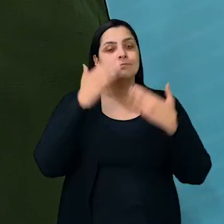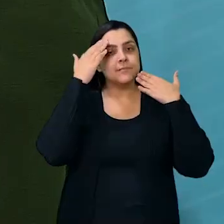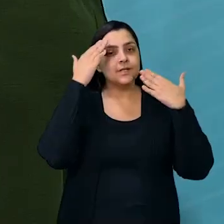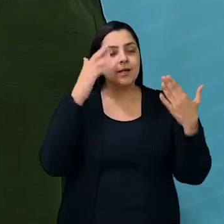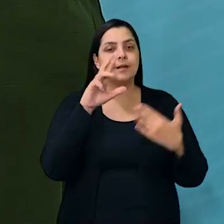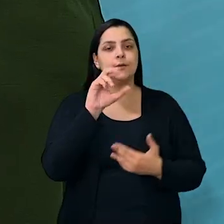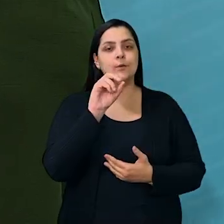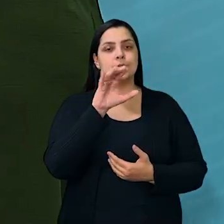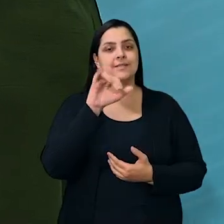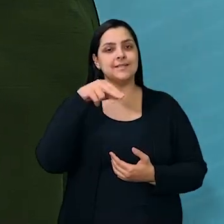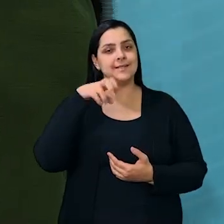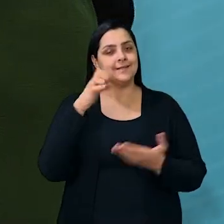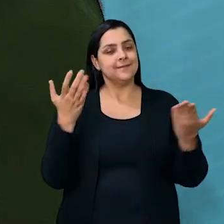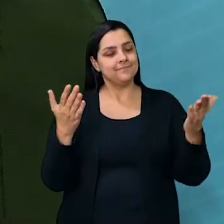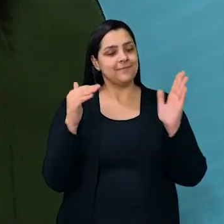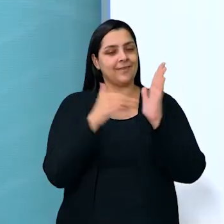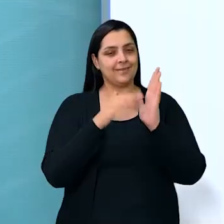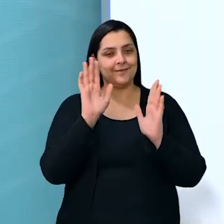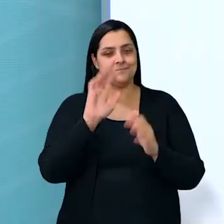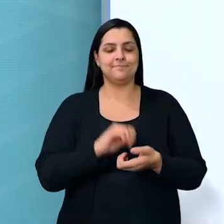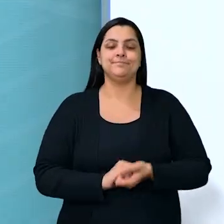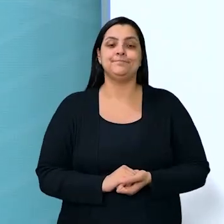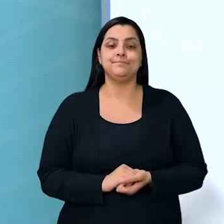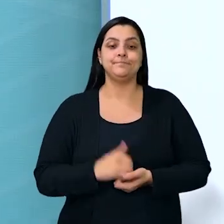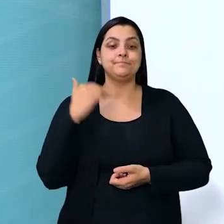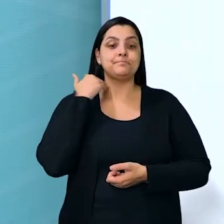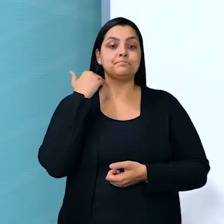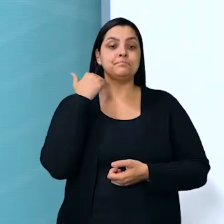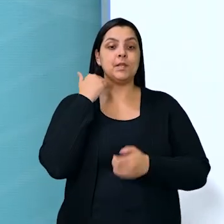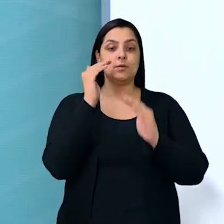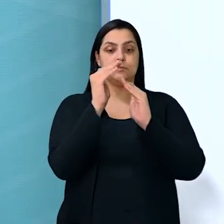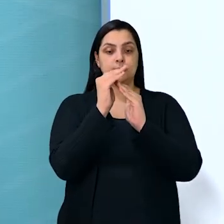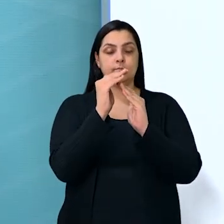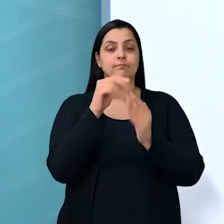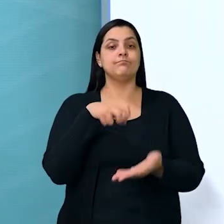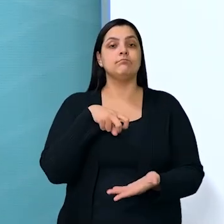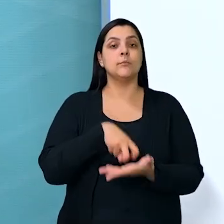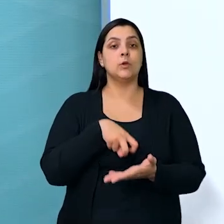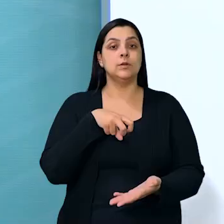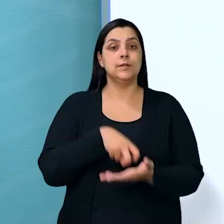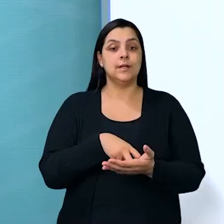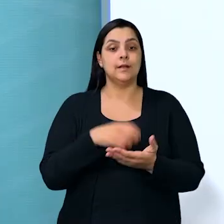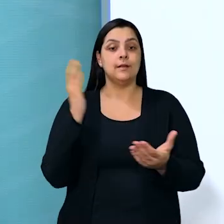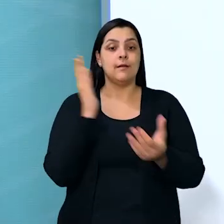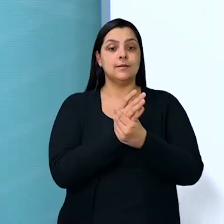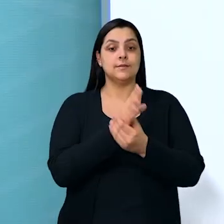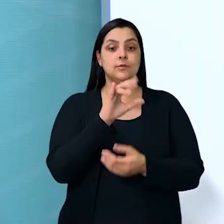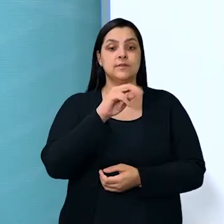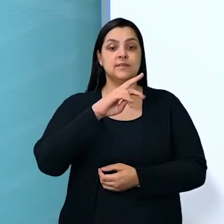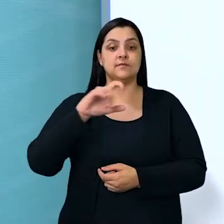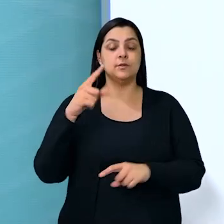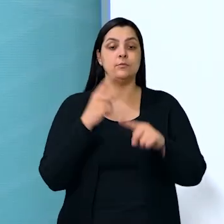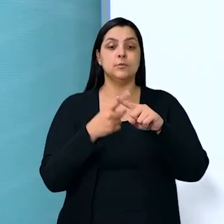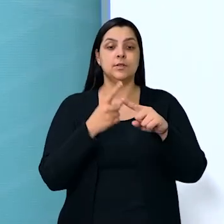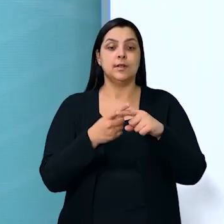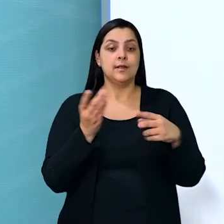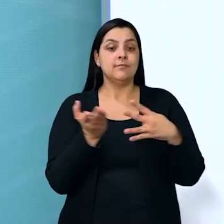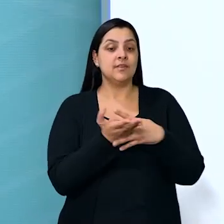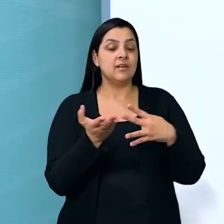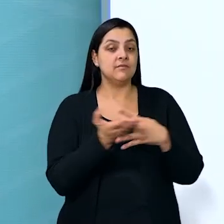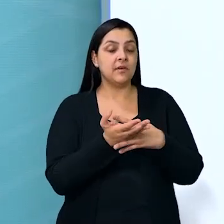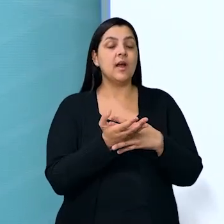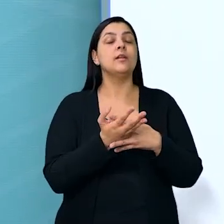Muito obrigada, Rossini, e até mais. O Banco do Brasil foi condenado em ação civil pública por violar o